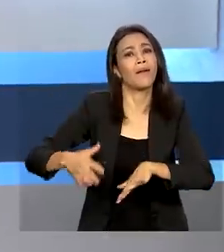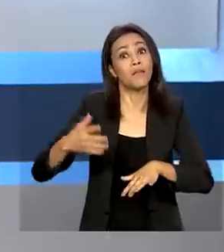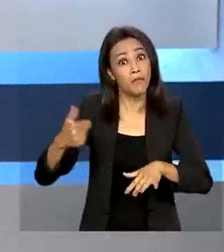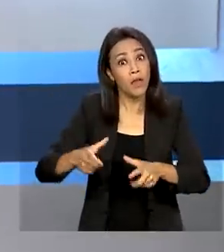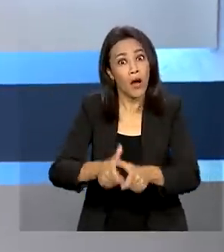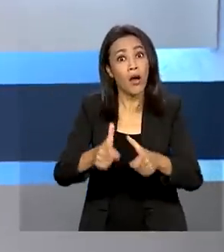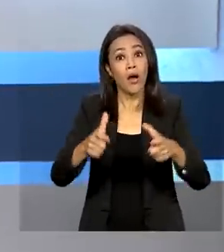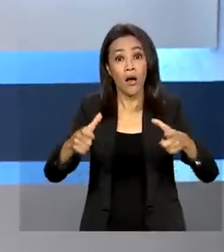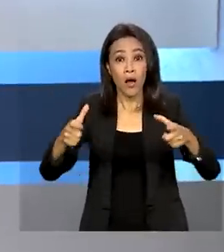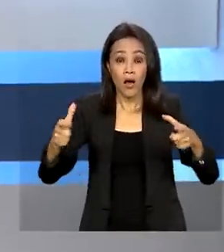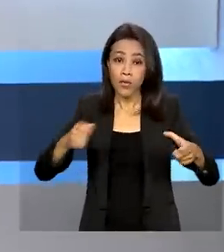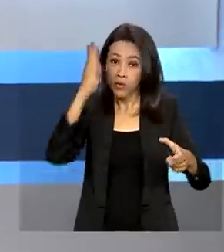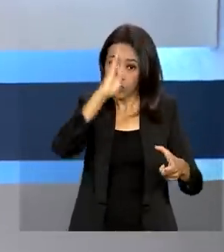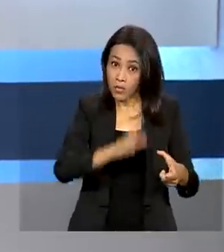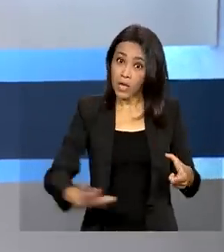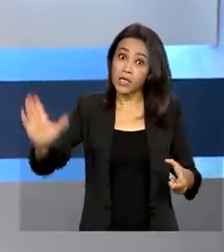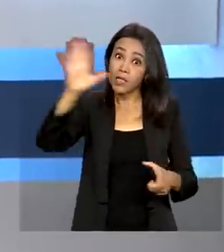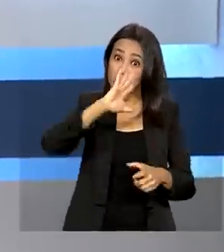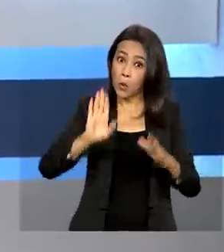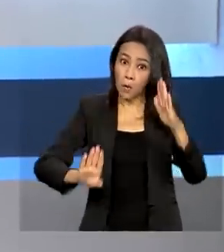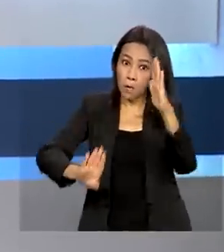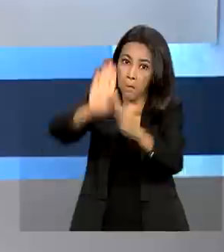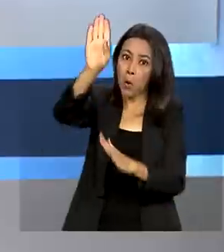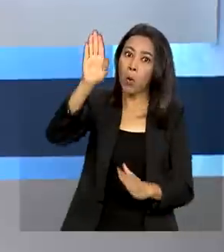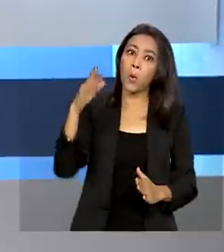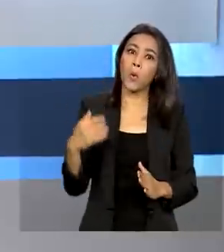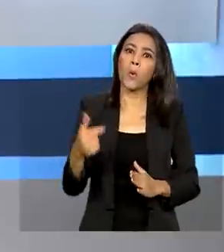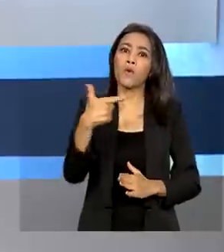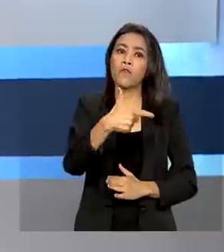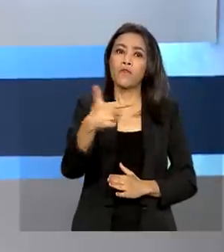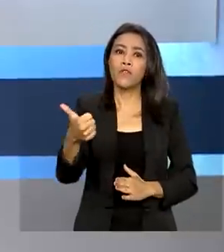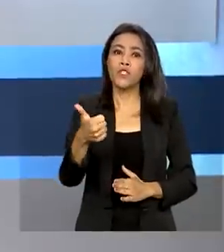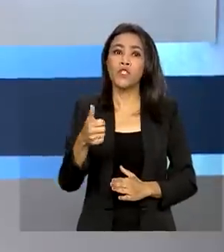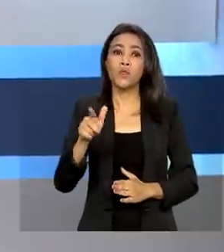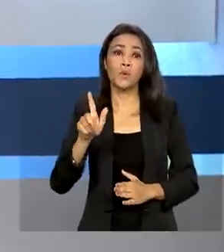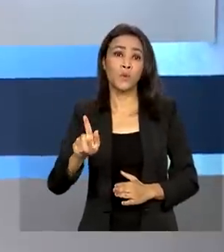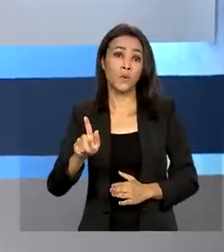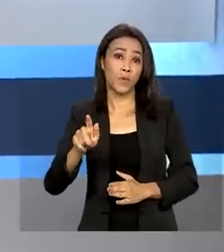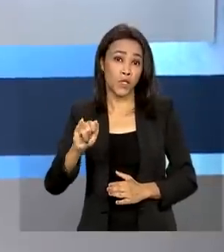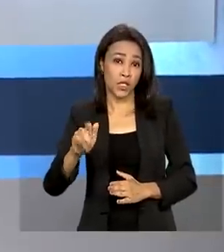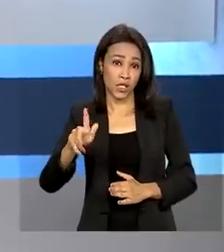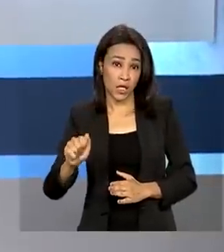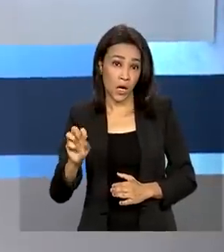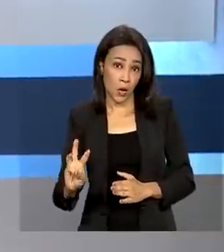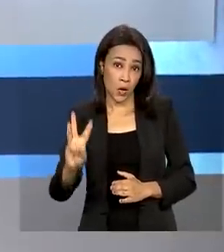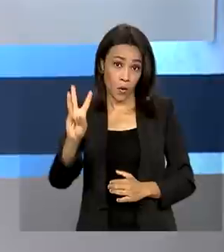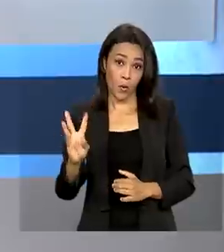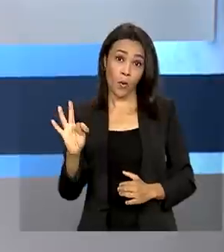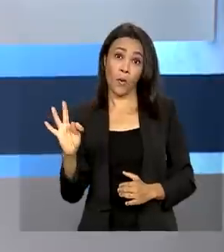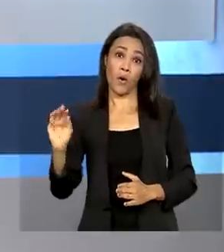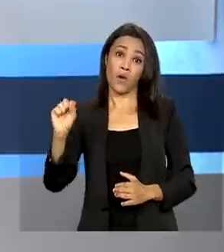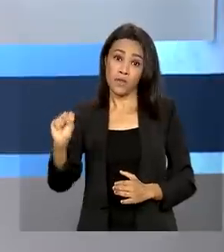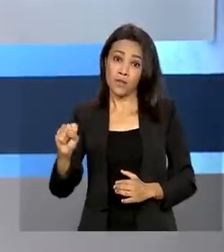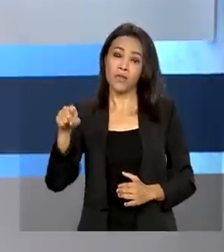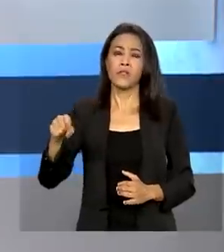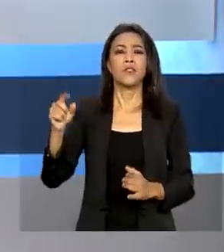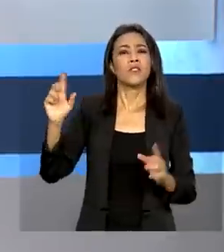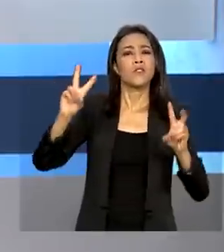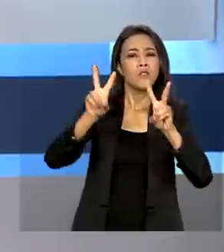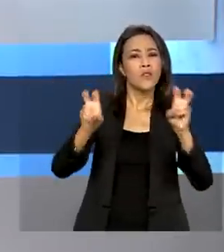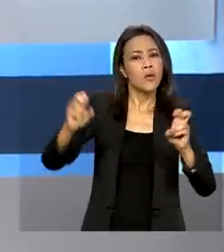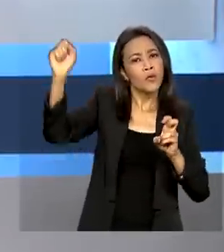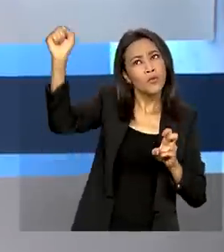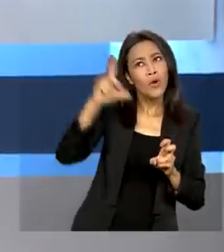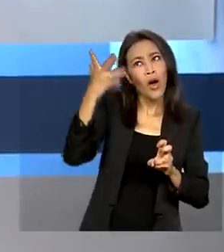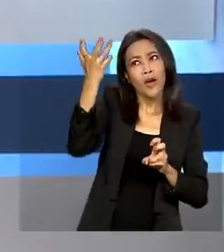O Brasil bateu recorde e atingiu 21 gigawatts de capacidade de geração em energia solar